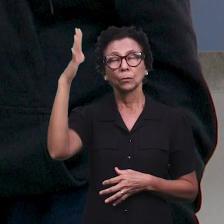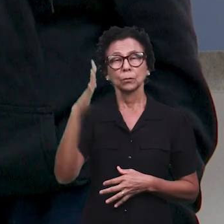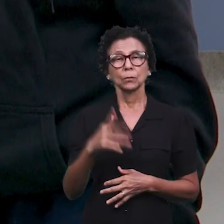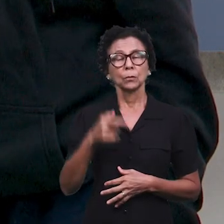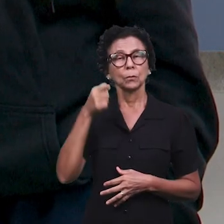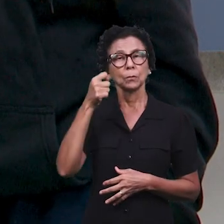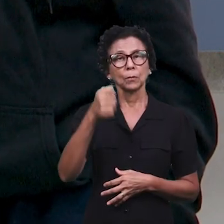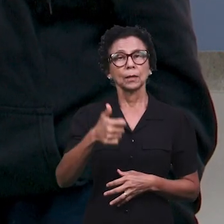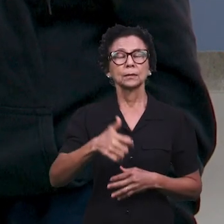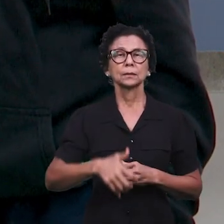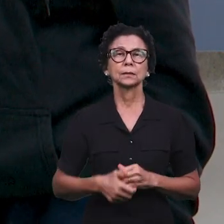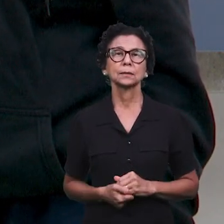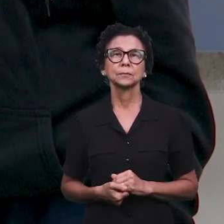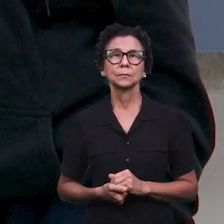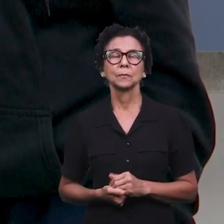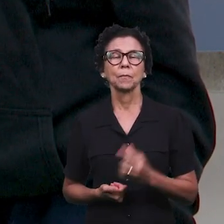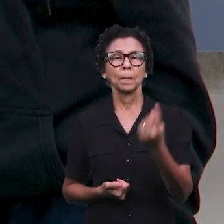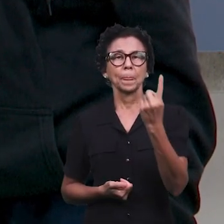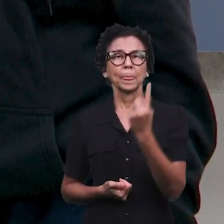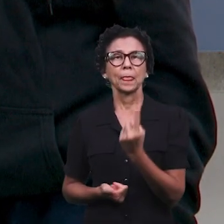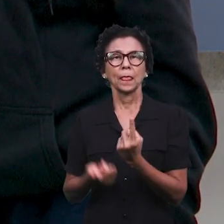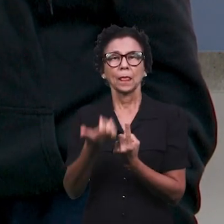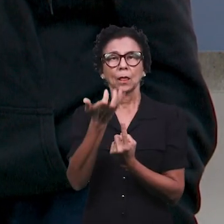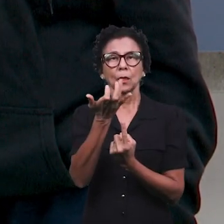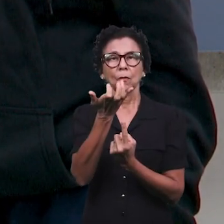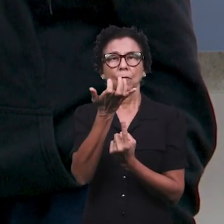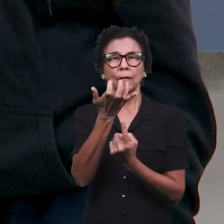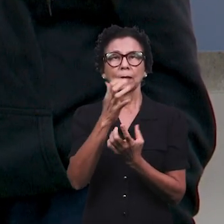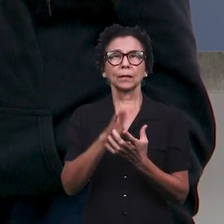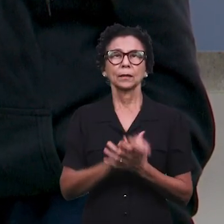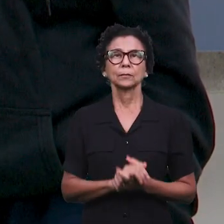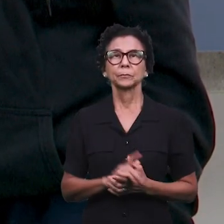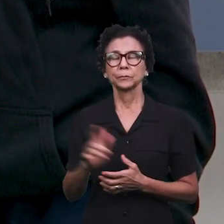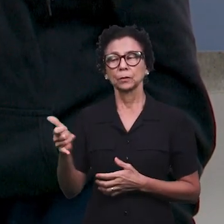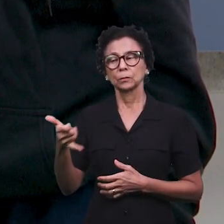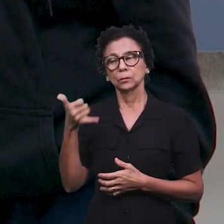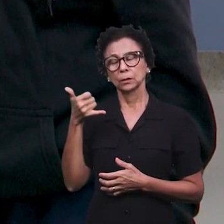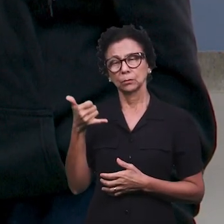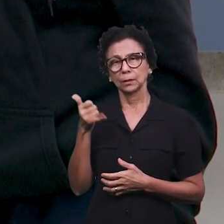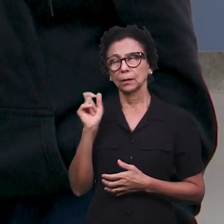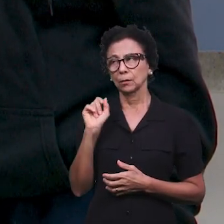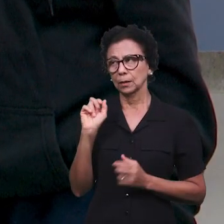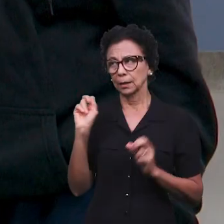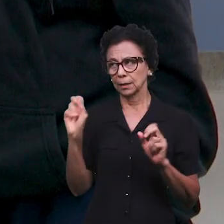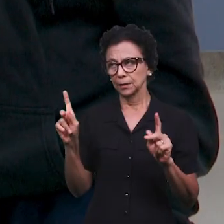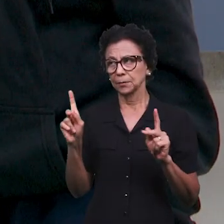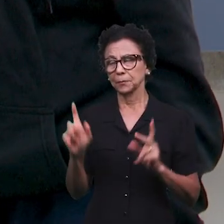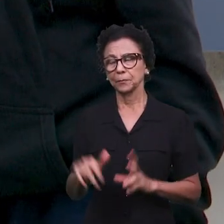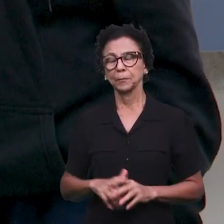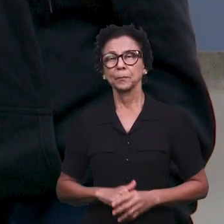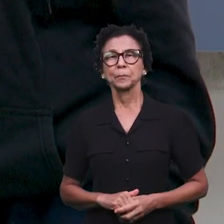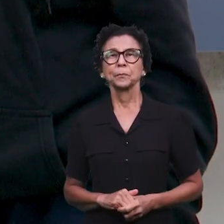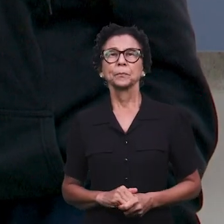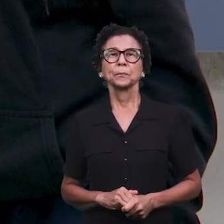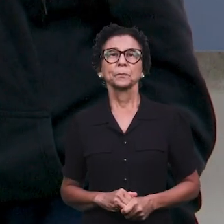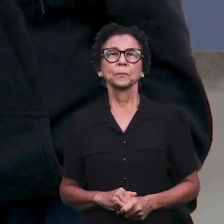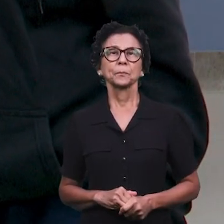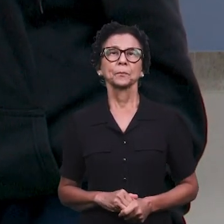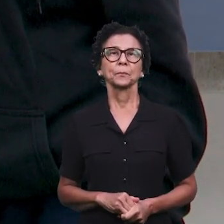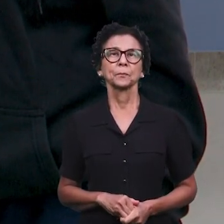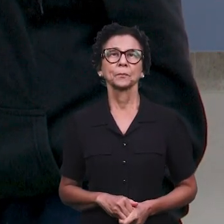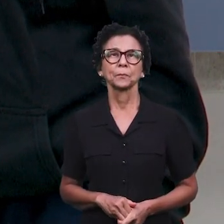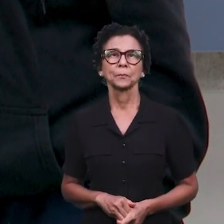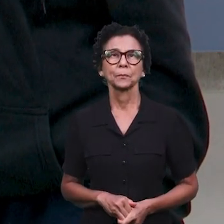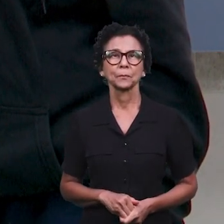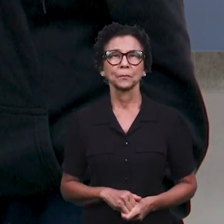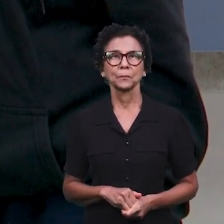usar uma vela para representar a luz aqui do fogo e vamos usar o celular como se fosse uma lanterna. Tudo bem? Sim. Então vamos lá, vamos fazer o